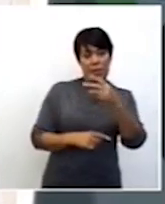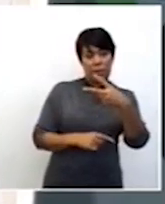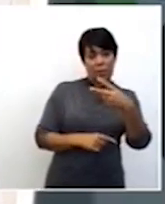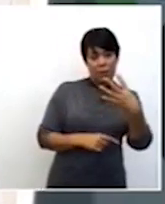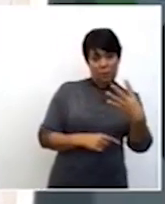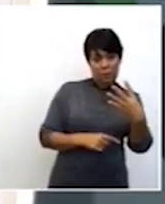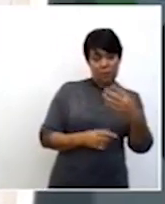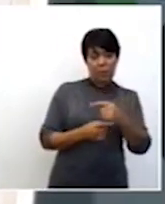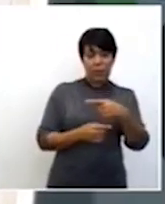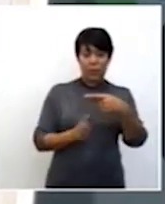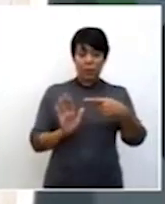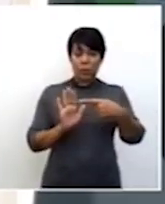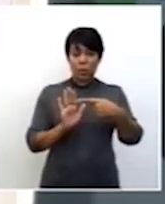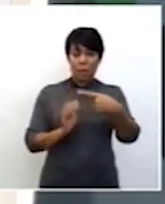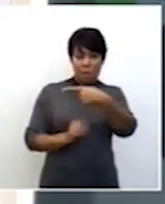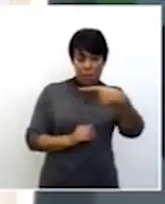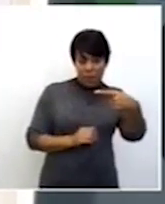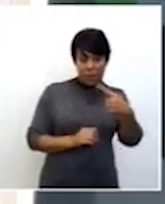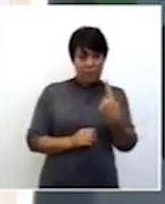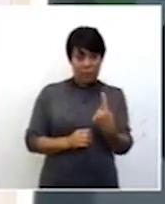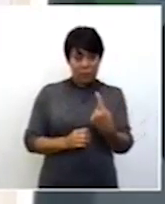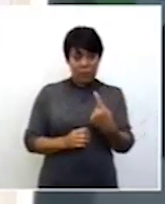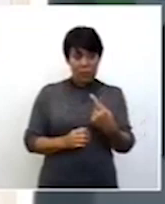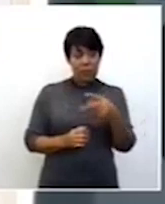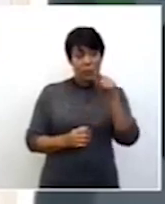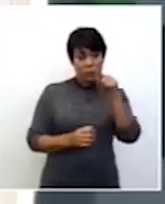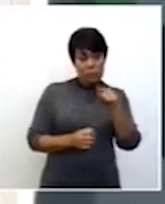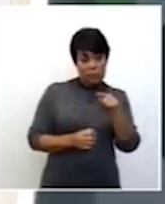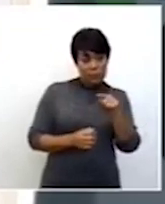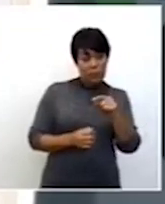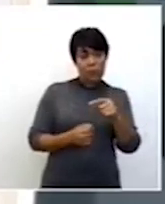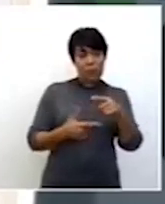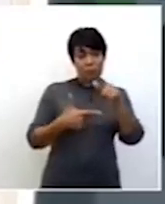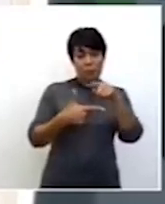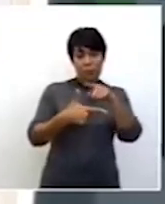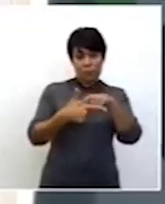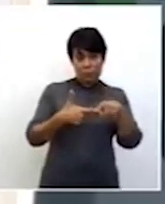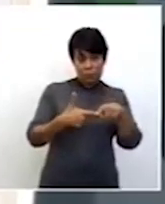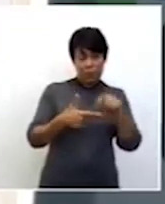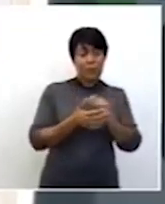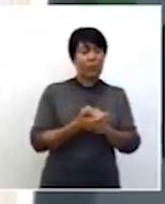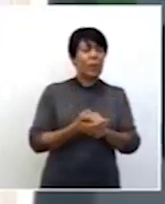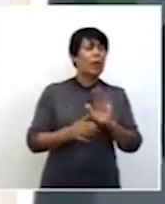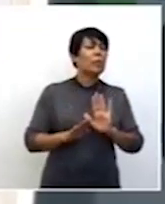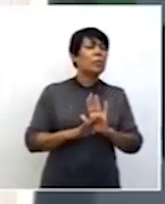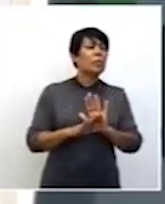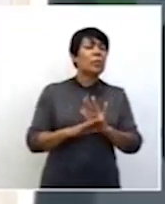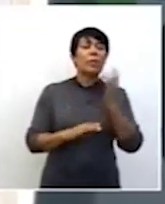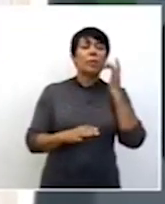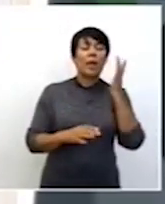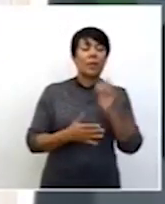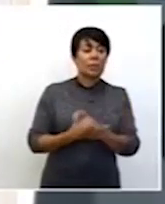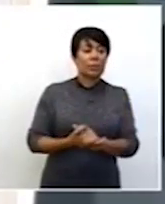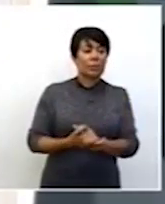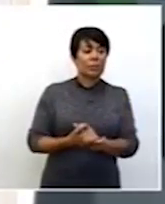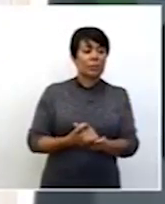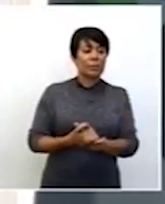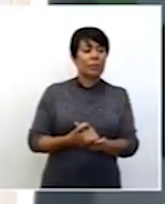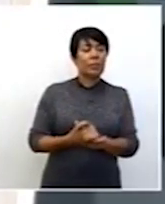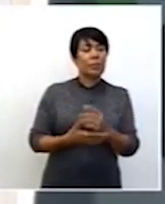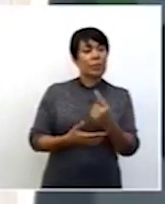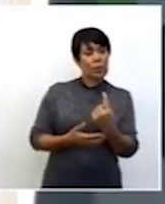1024 menos 1 dividido. Aqui eu vou fazer já para tentar facilitar. 2 menos 1 dá 1.